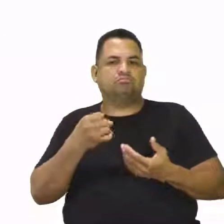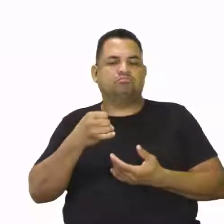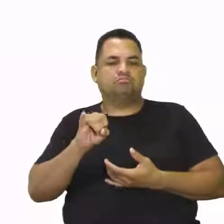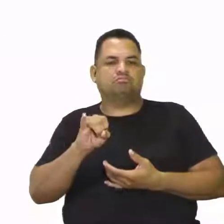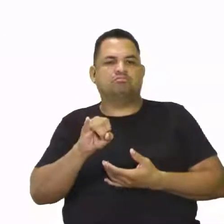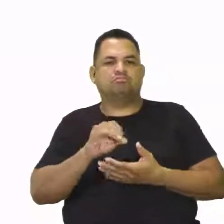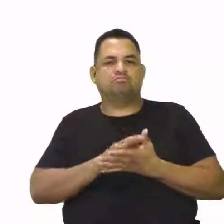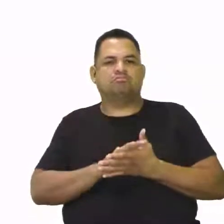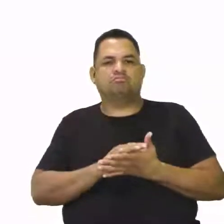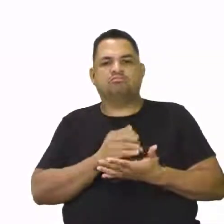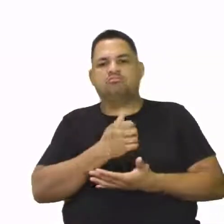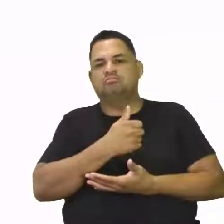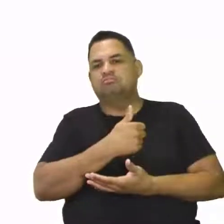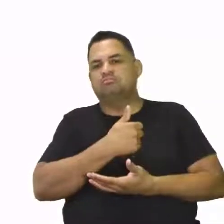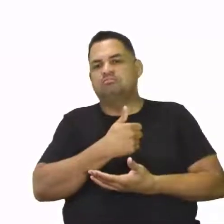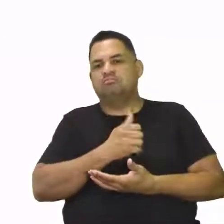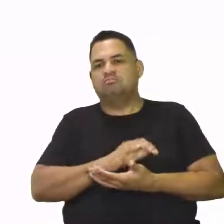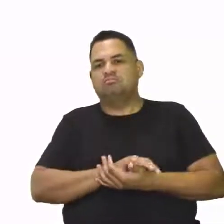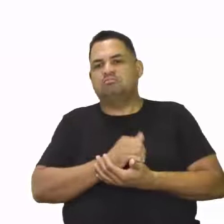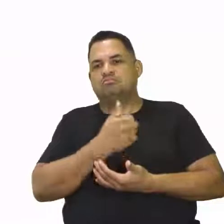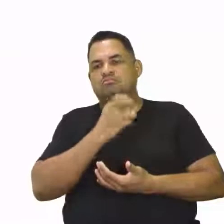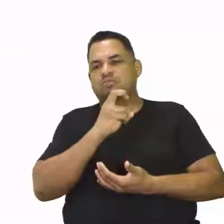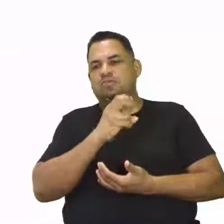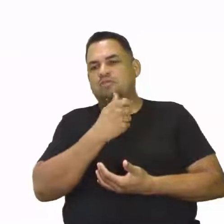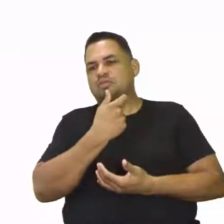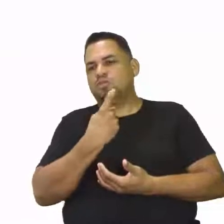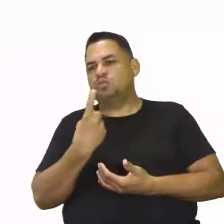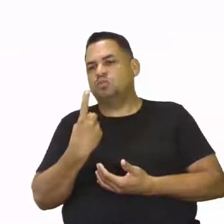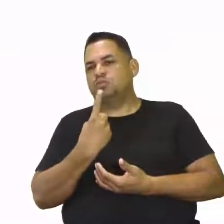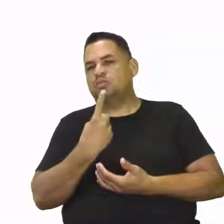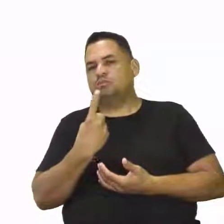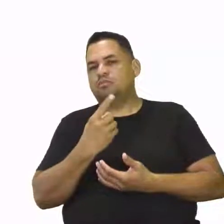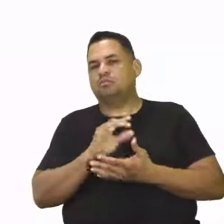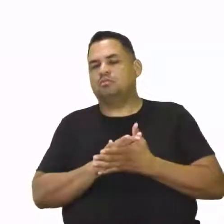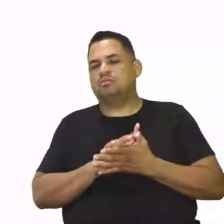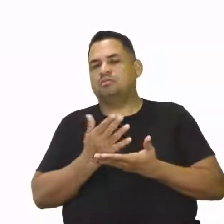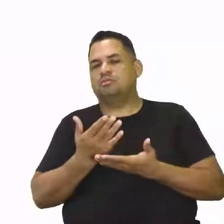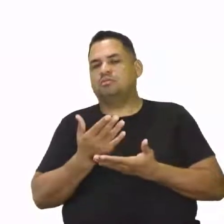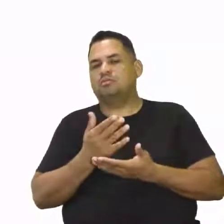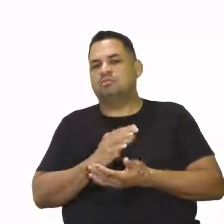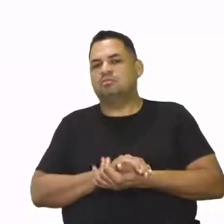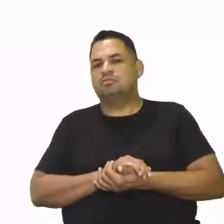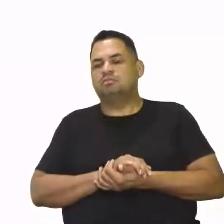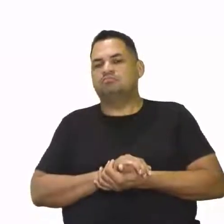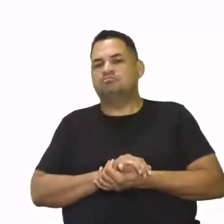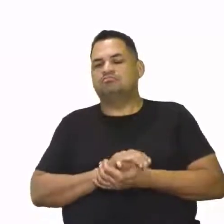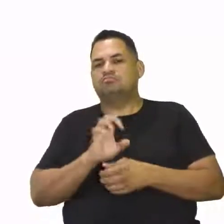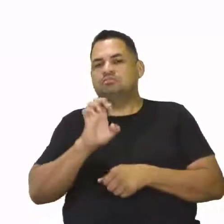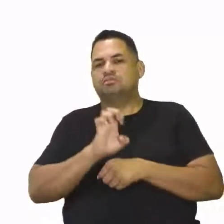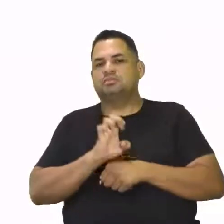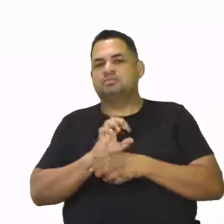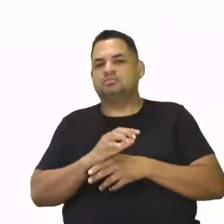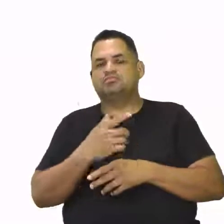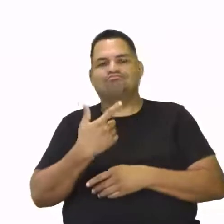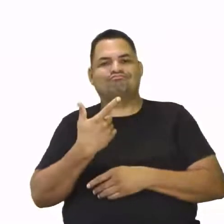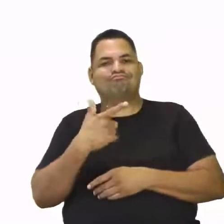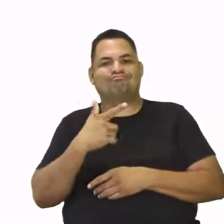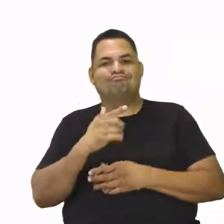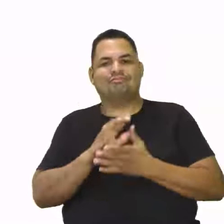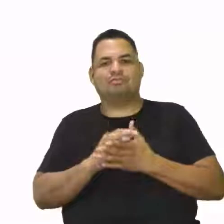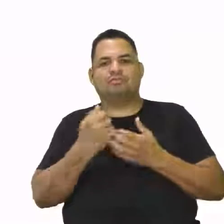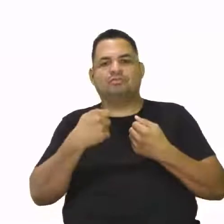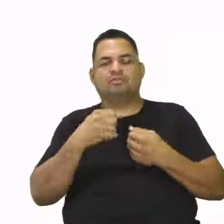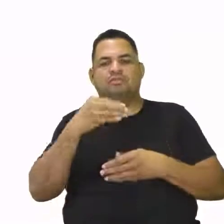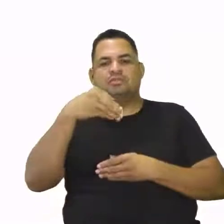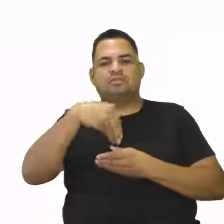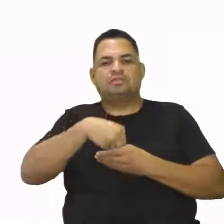a 51ª unidade federativa dos Estados Unidos. O Porto Rico ele não tem poder de voto,